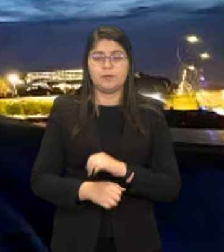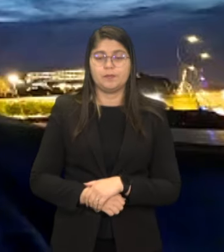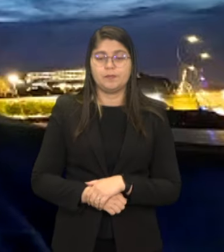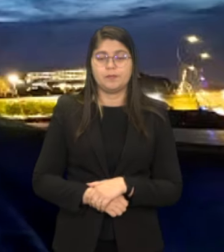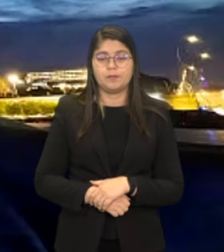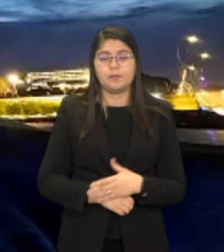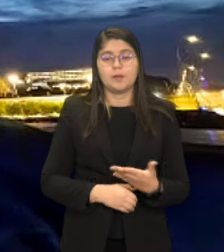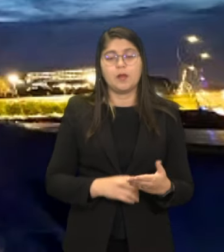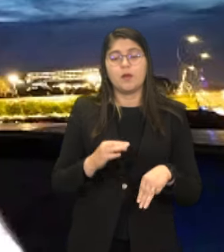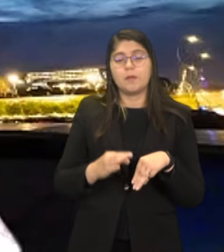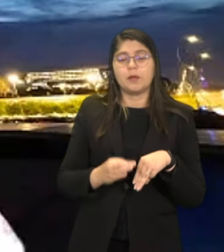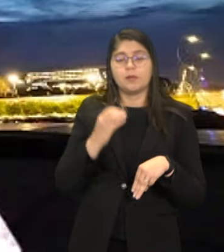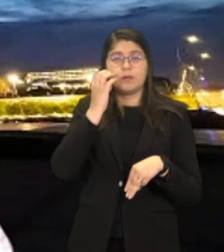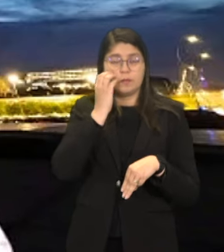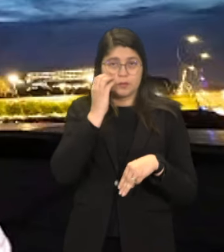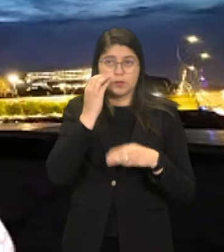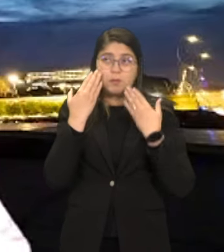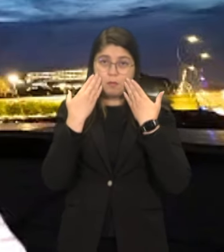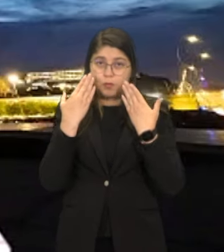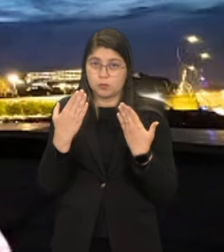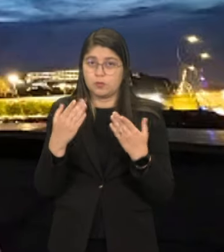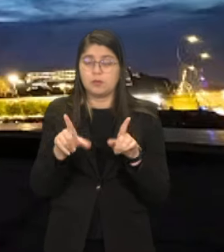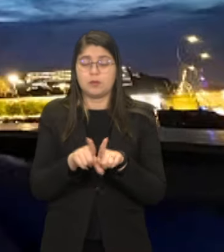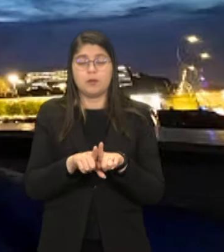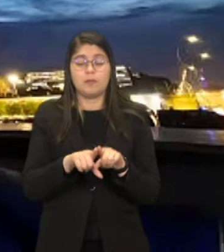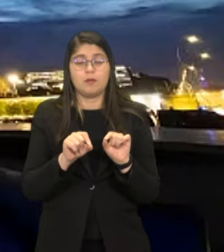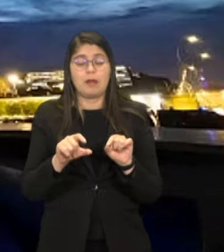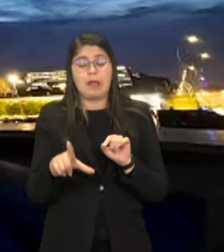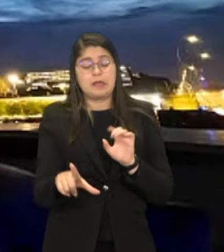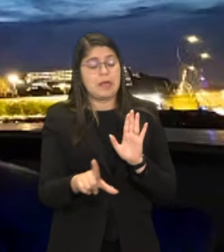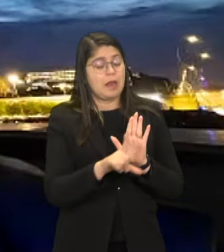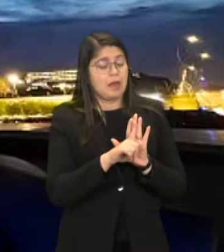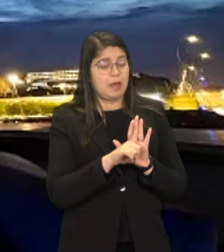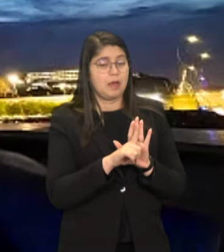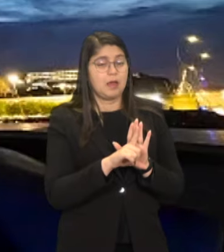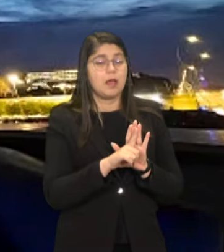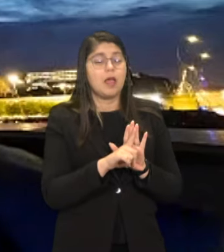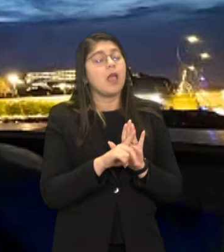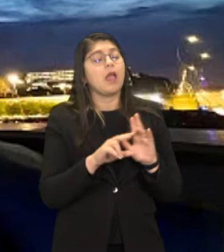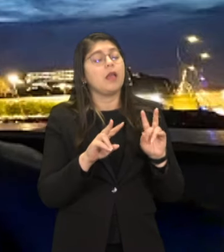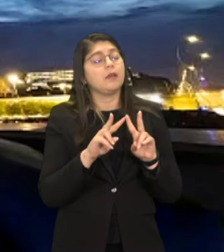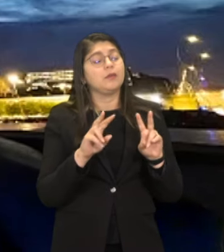Flávio Dino bem apontou que essa lei, ela trata